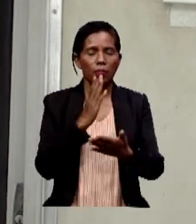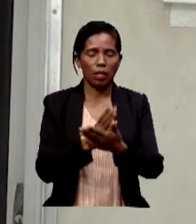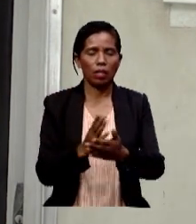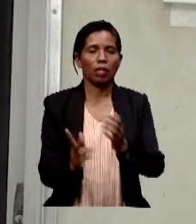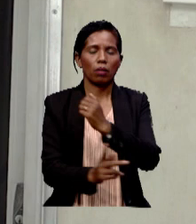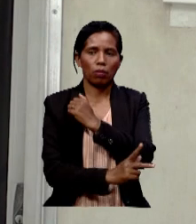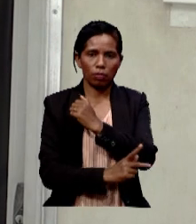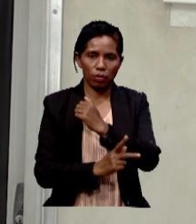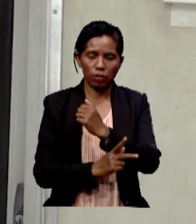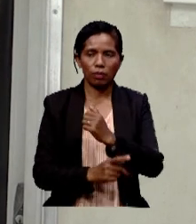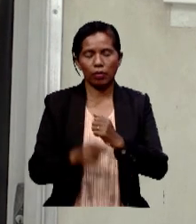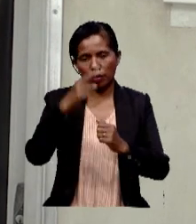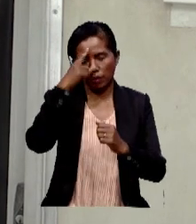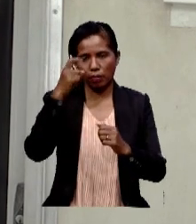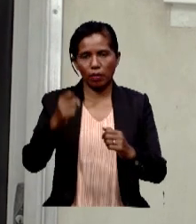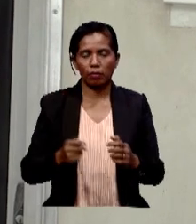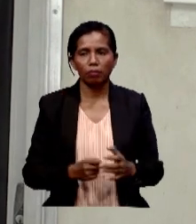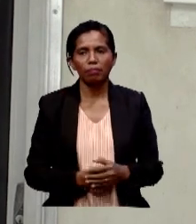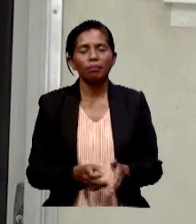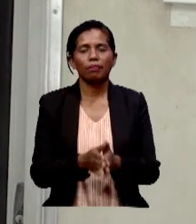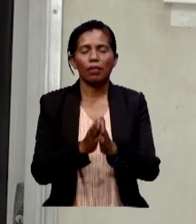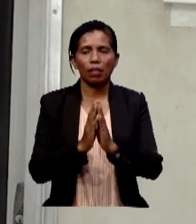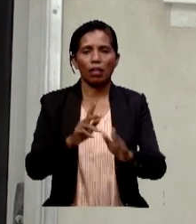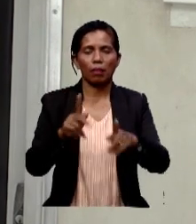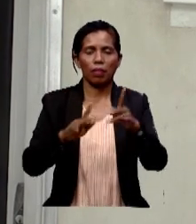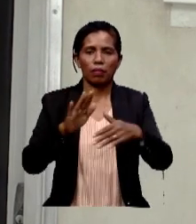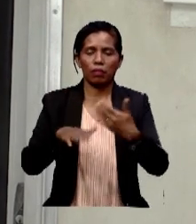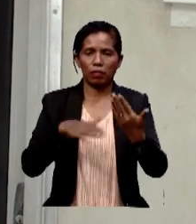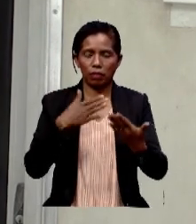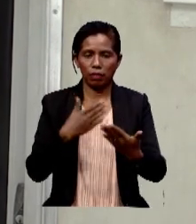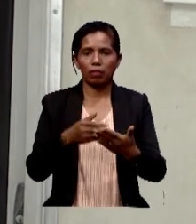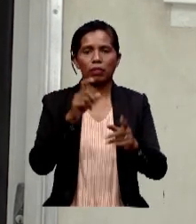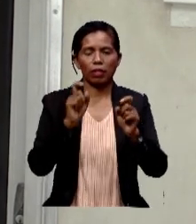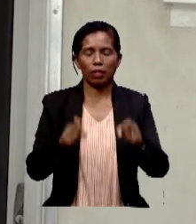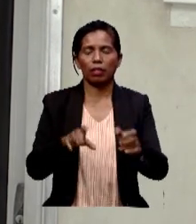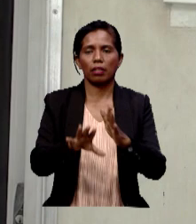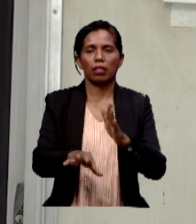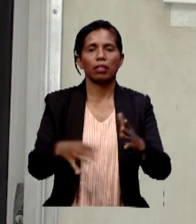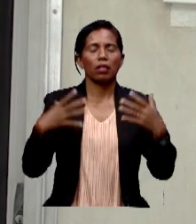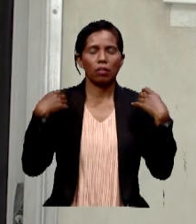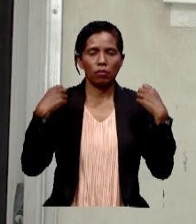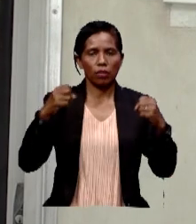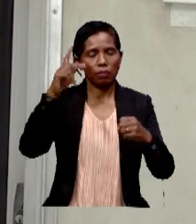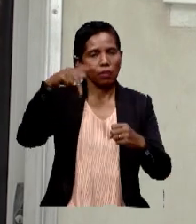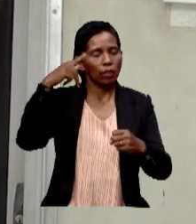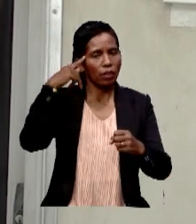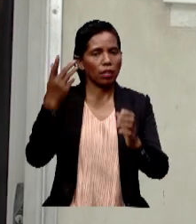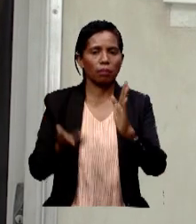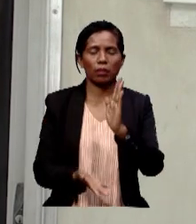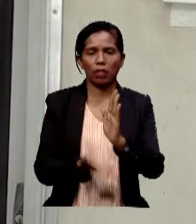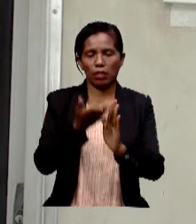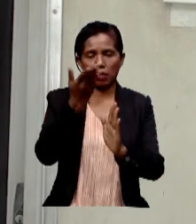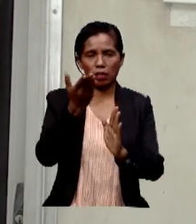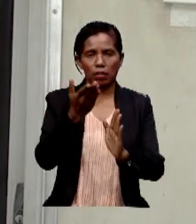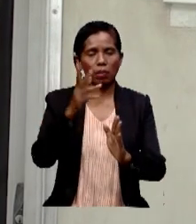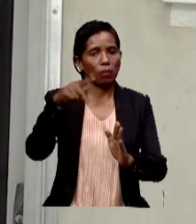korupsaun tamba ne mak isisi komisariu ne ten ki hetan forsa politike de nebe ke as